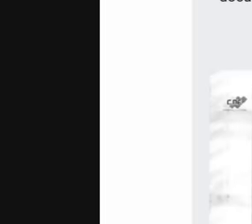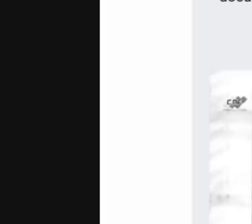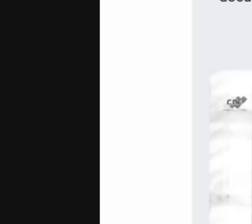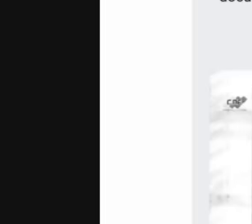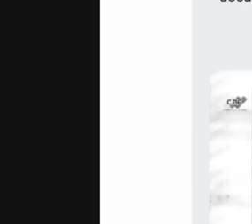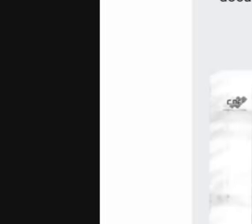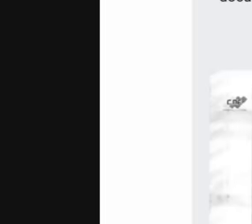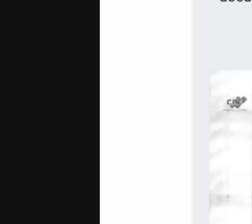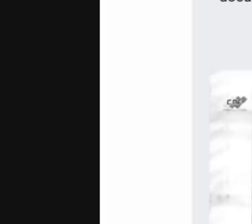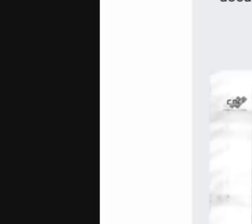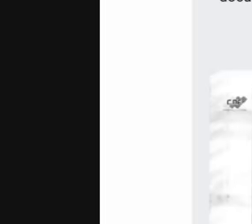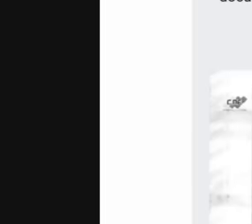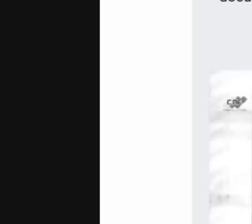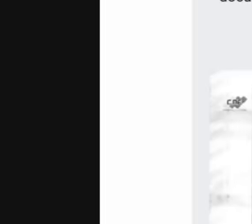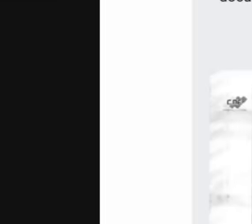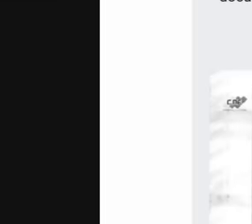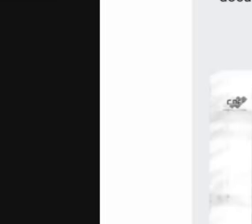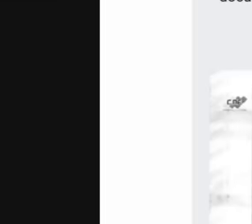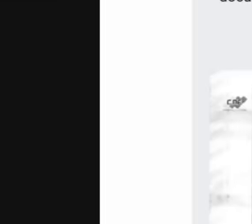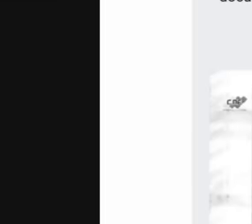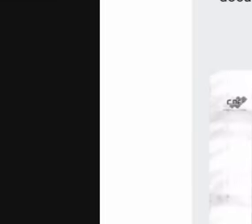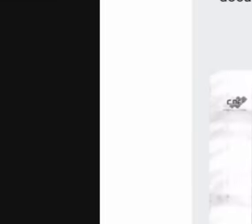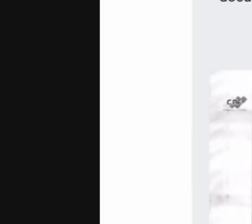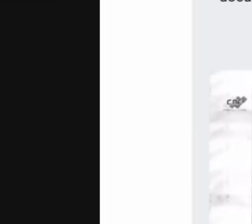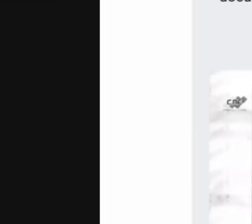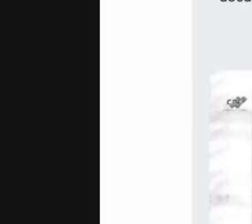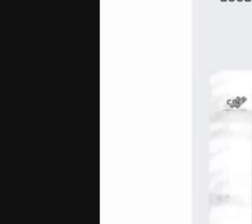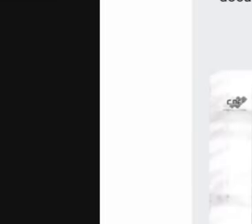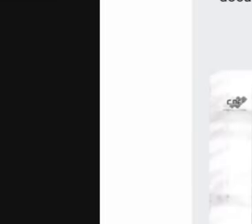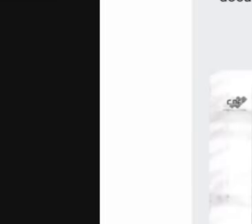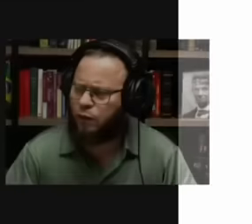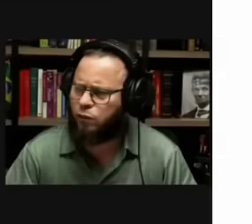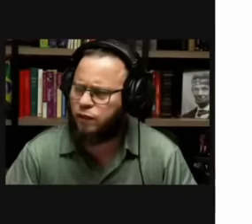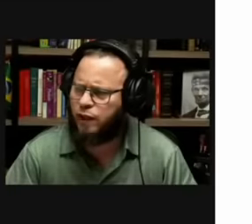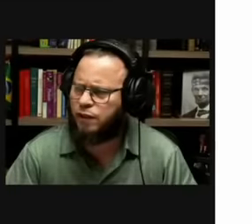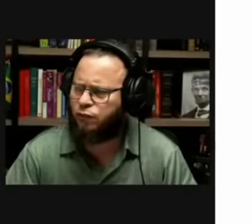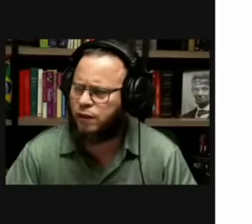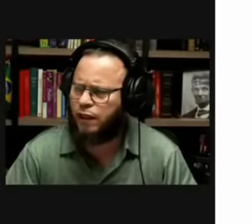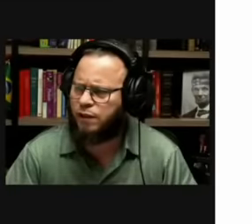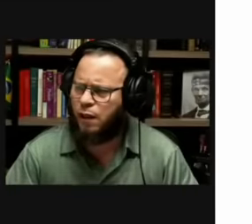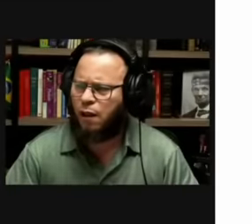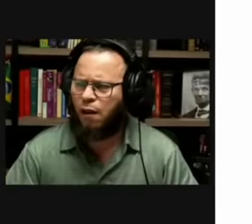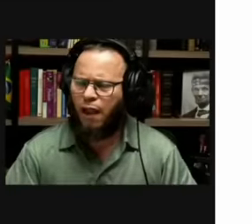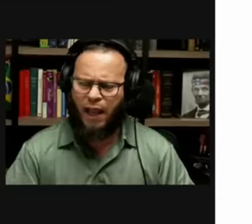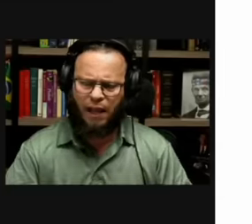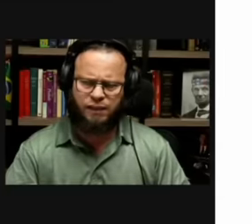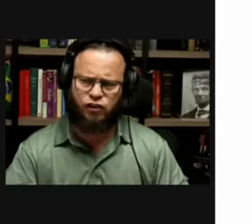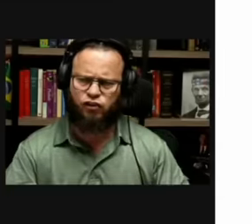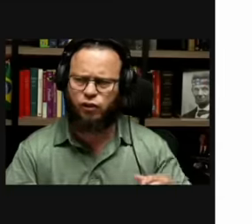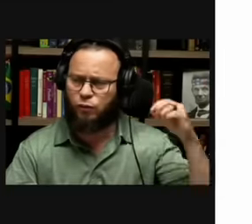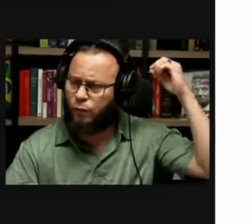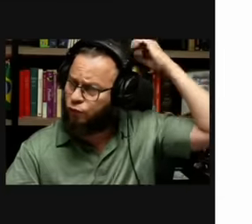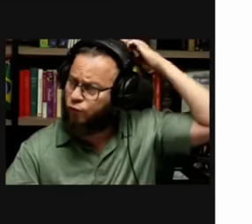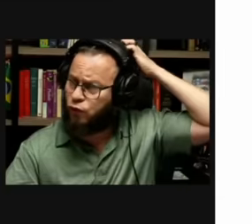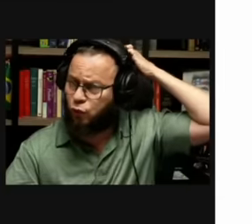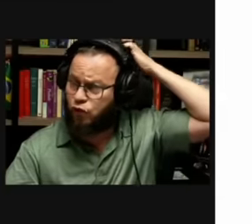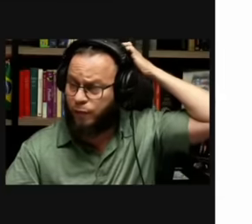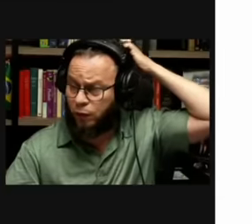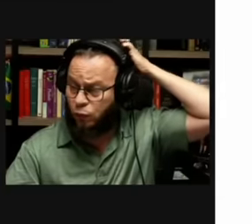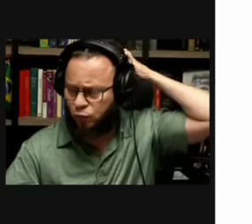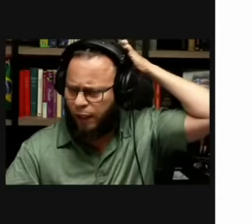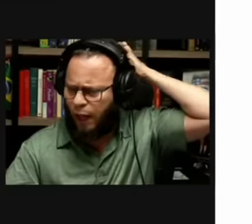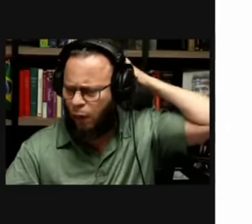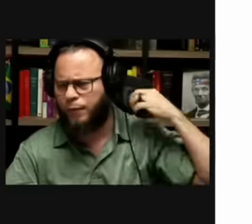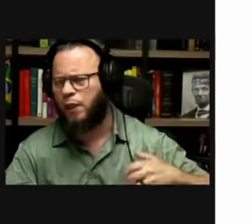o que nós queremos e o que eu mostrei hoje pela manhã não sei se vocês eh assistiram o meu vídeo hoje de